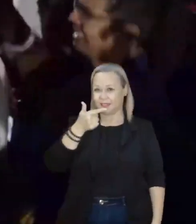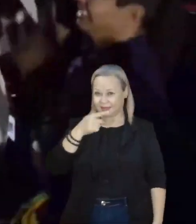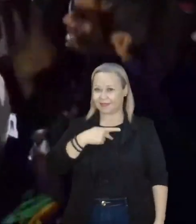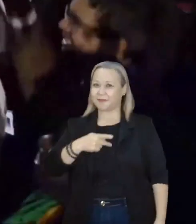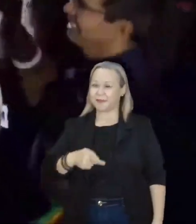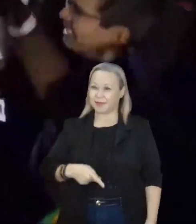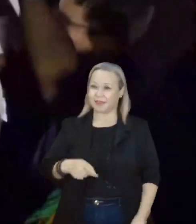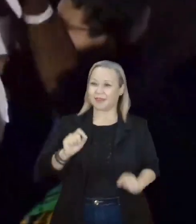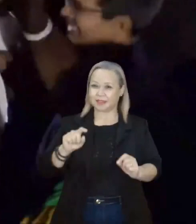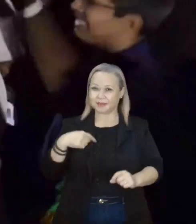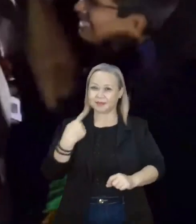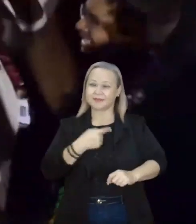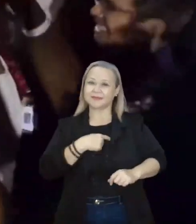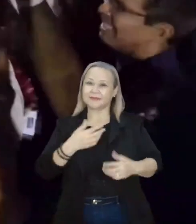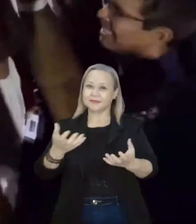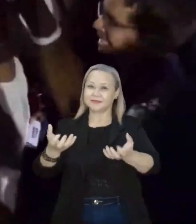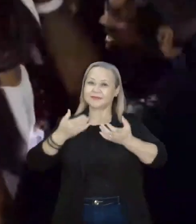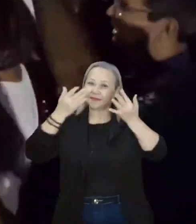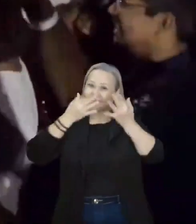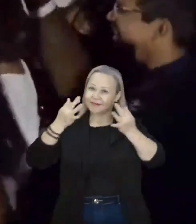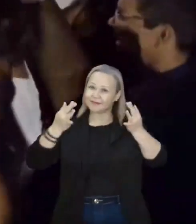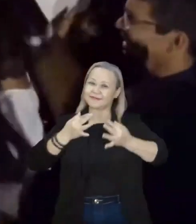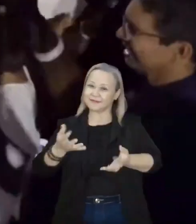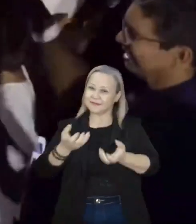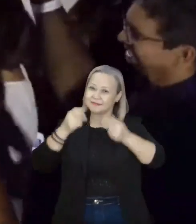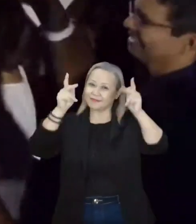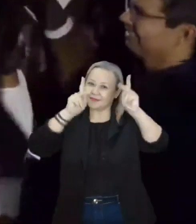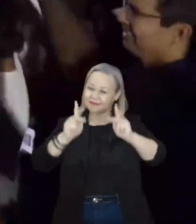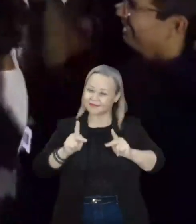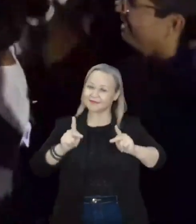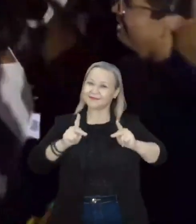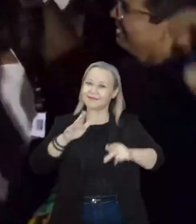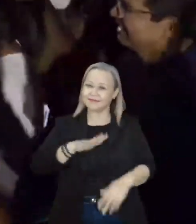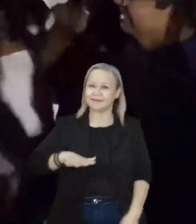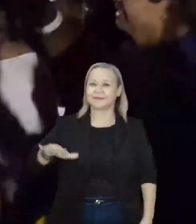A gente quer felicidade, a gente quer paz, quer união.